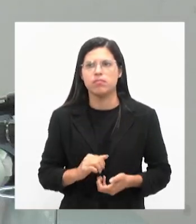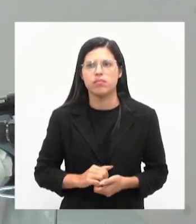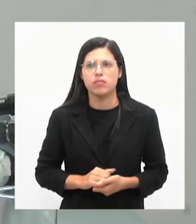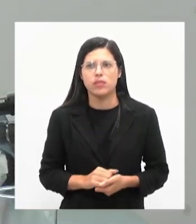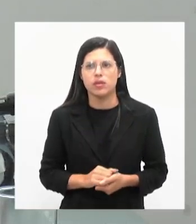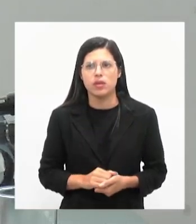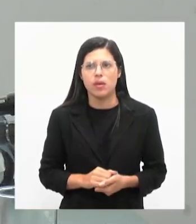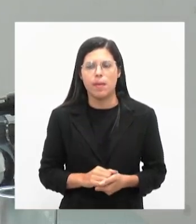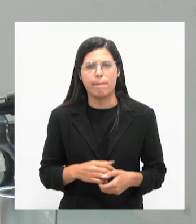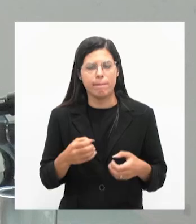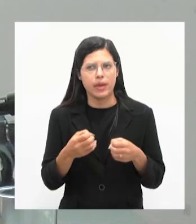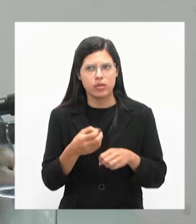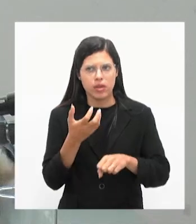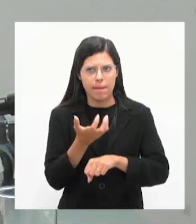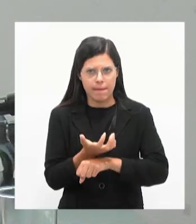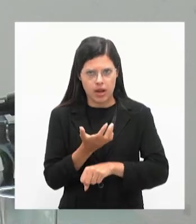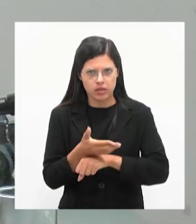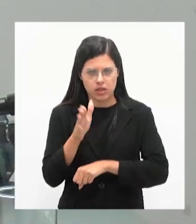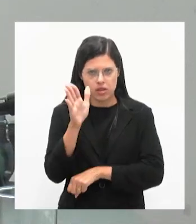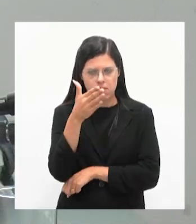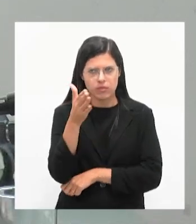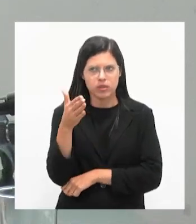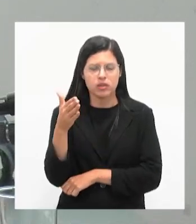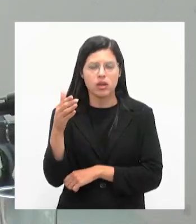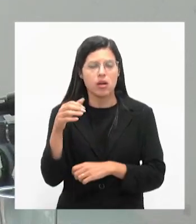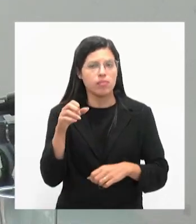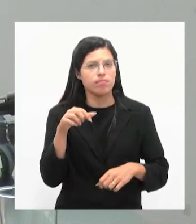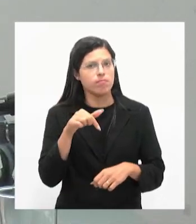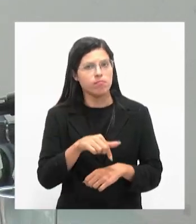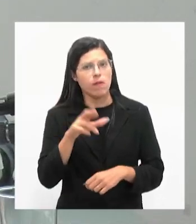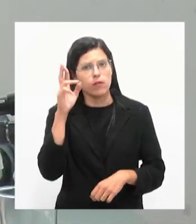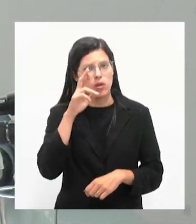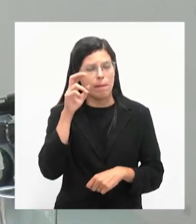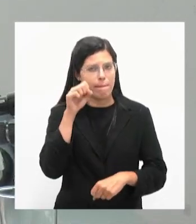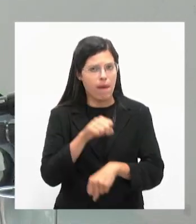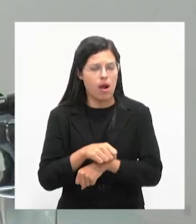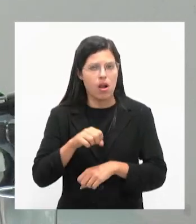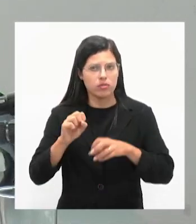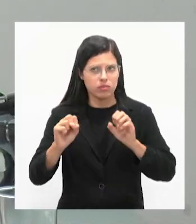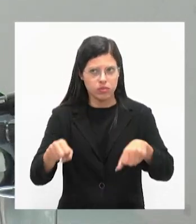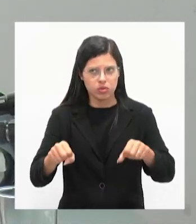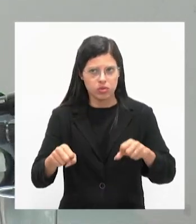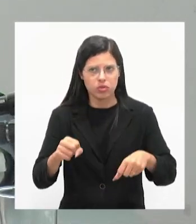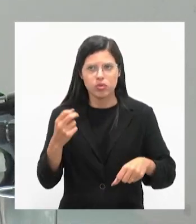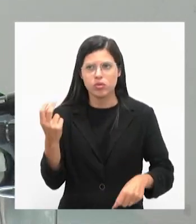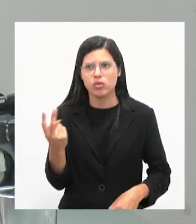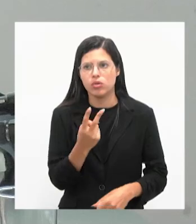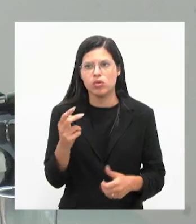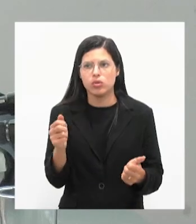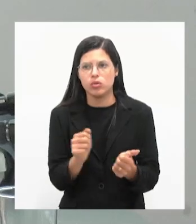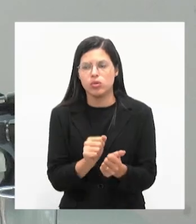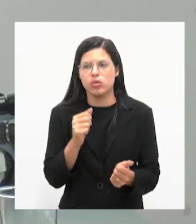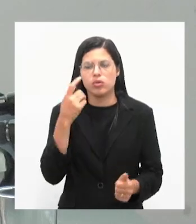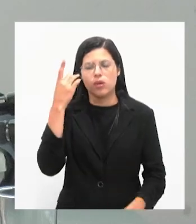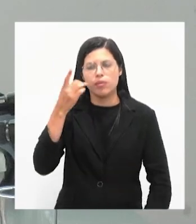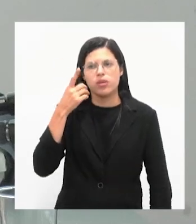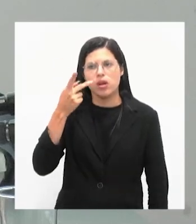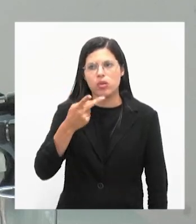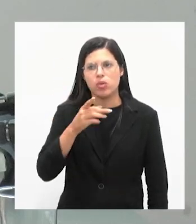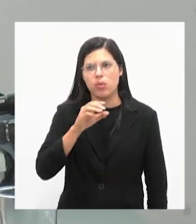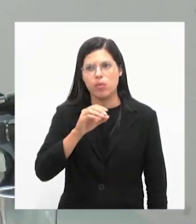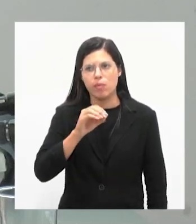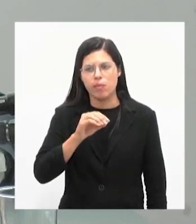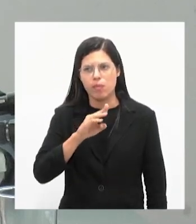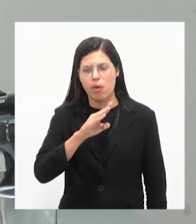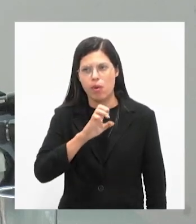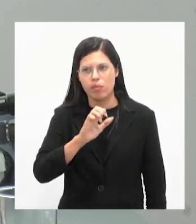da Praça da Bandeira, uma blitz enorme, parando motocicleta. A gente estava junto, o deputado Pobel tinha ido para Niterói, tinha